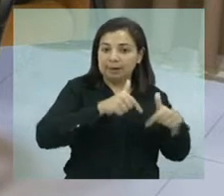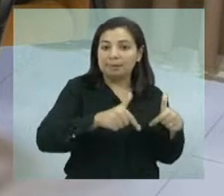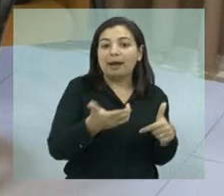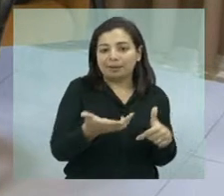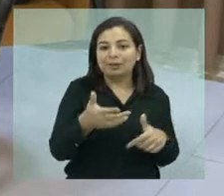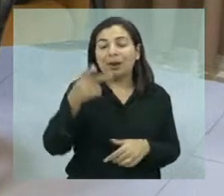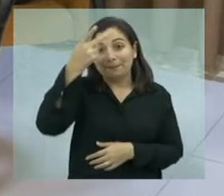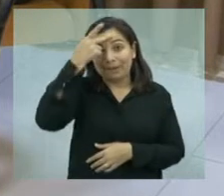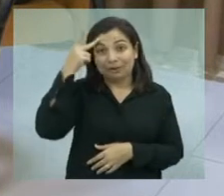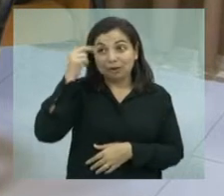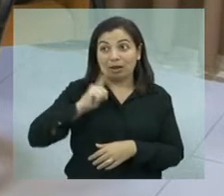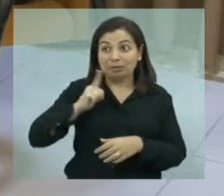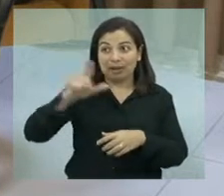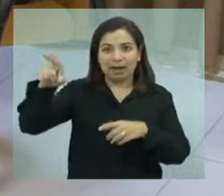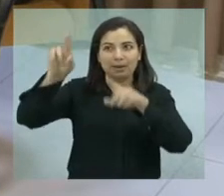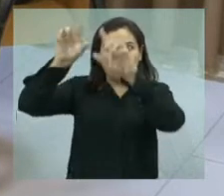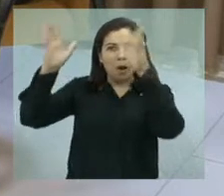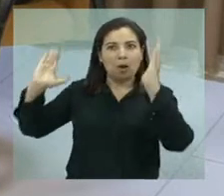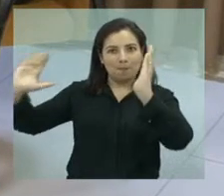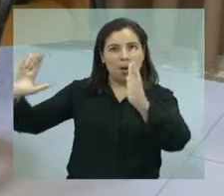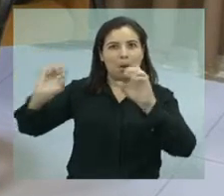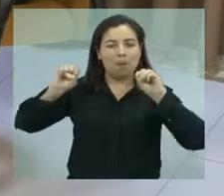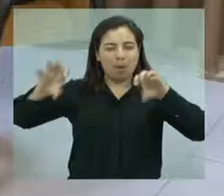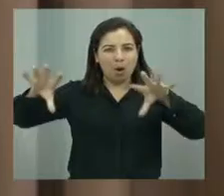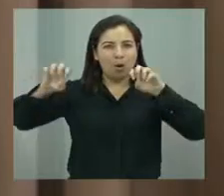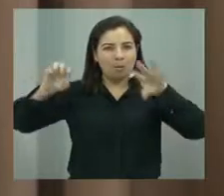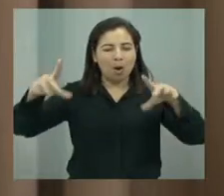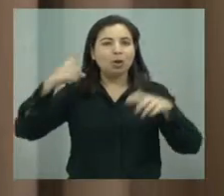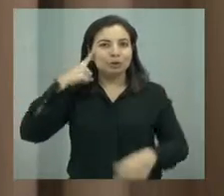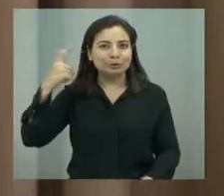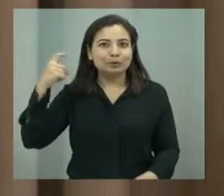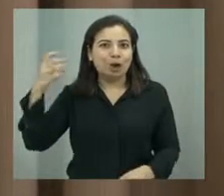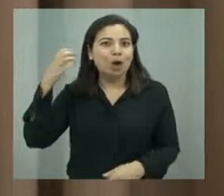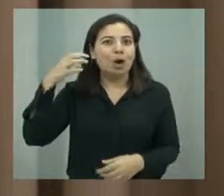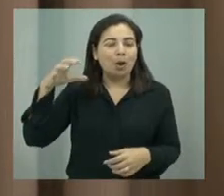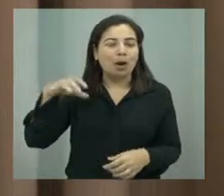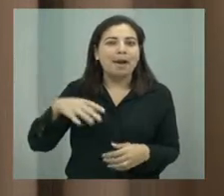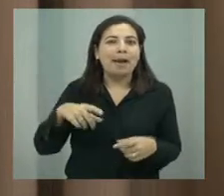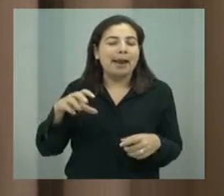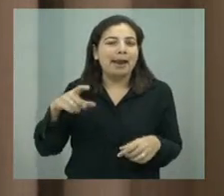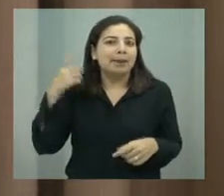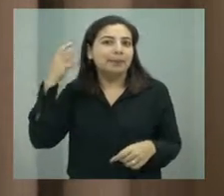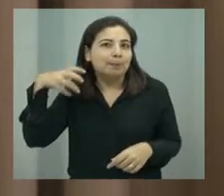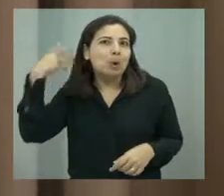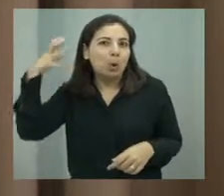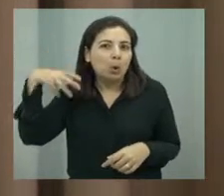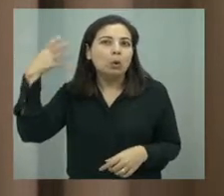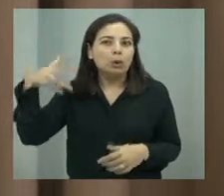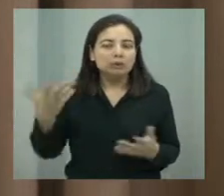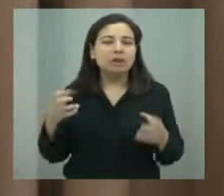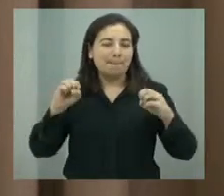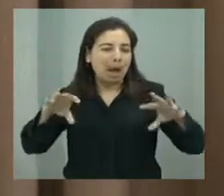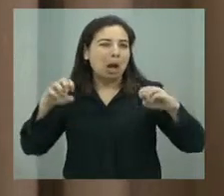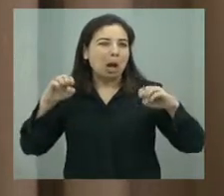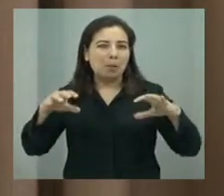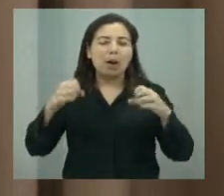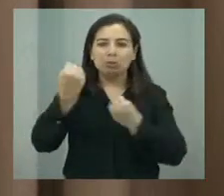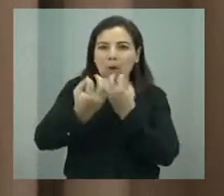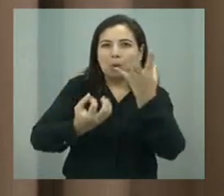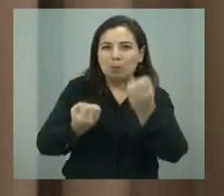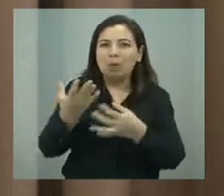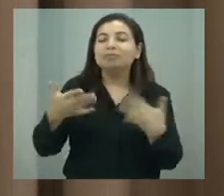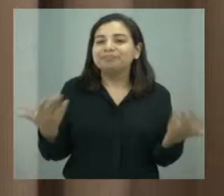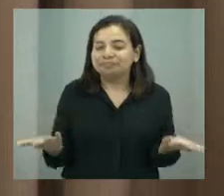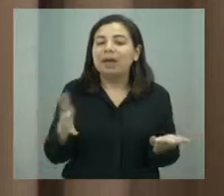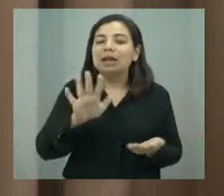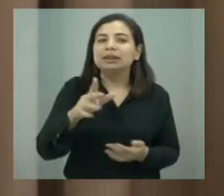né? Era onde existia muita perda auditiva, porque a pessoa estava exposta constantemente ao ruído. Então, o que a